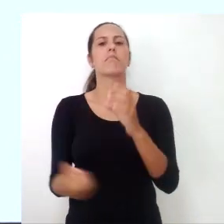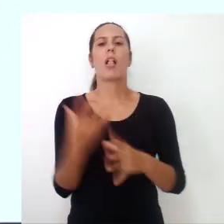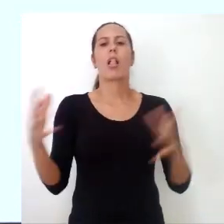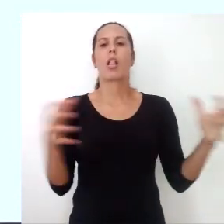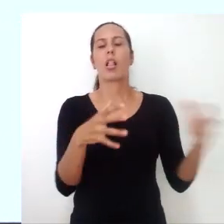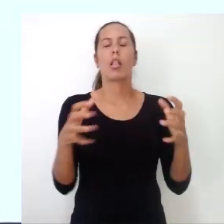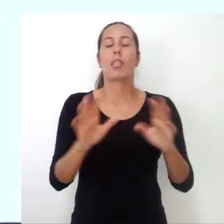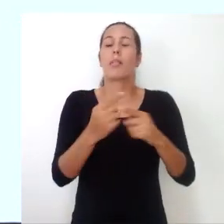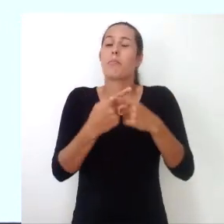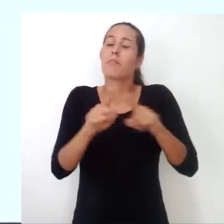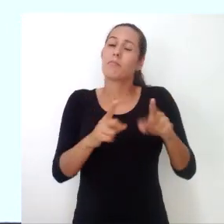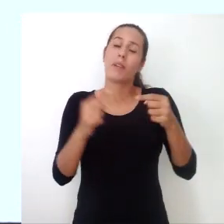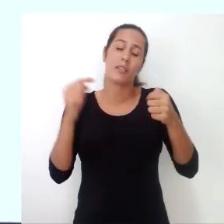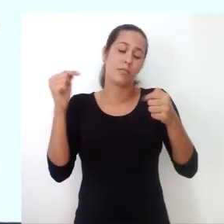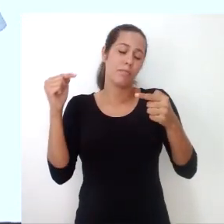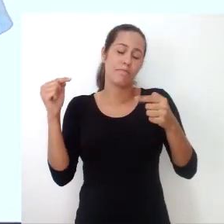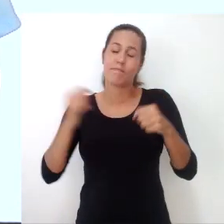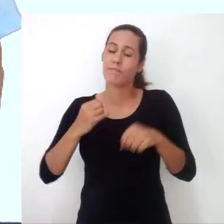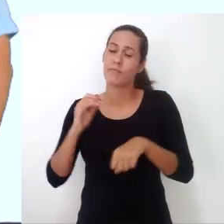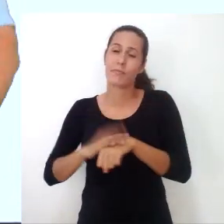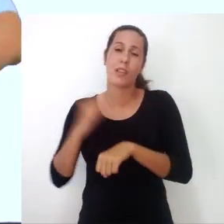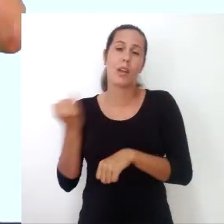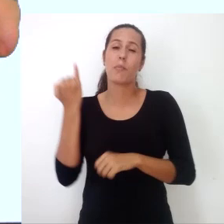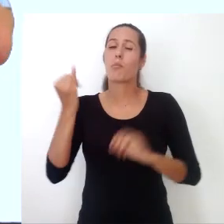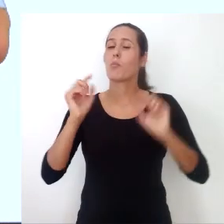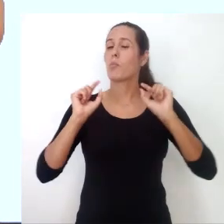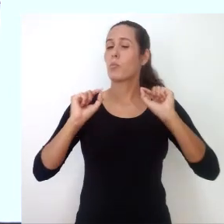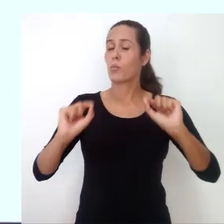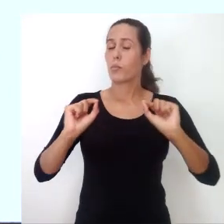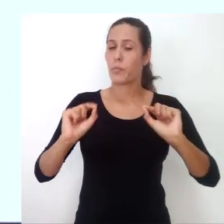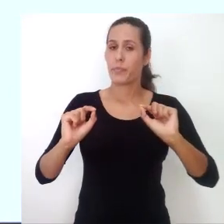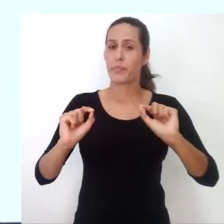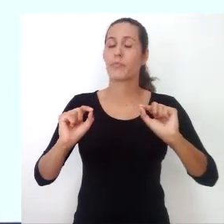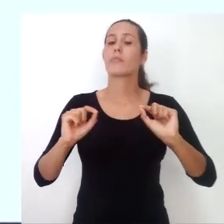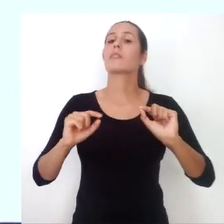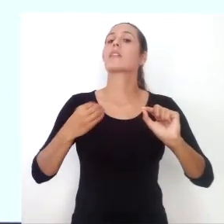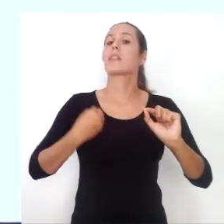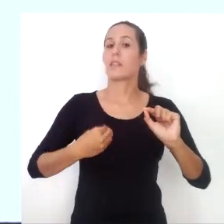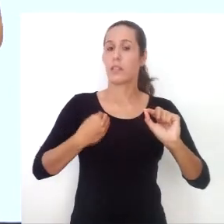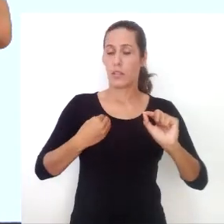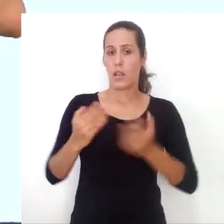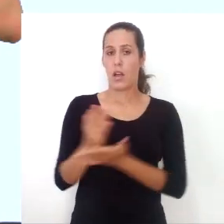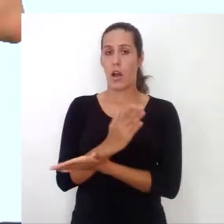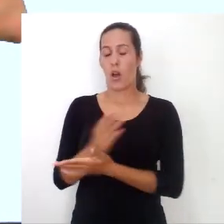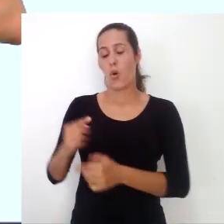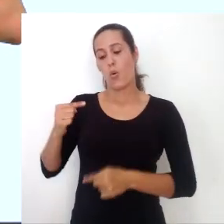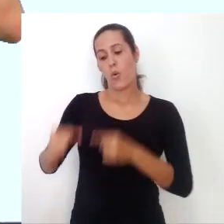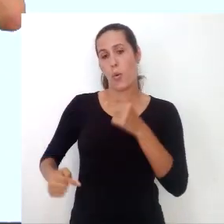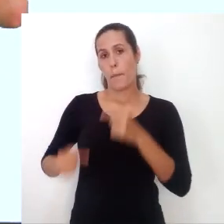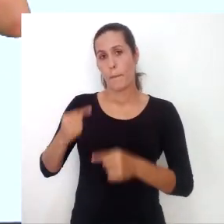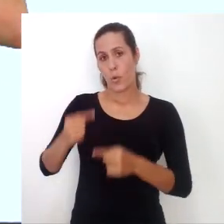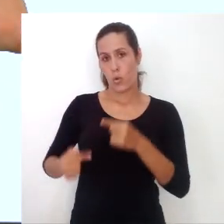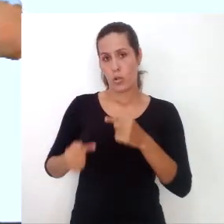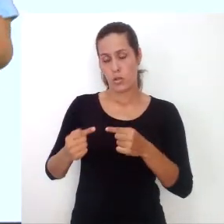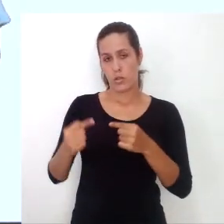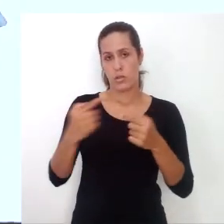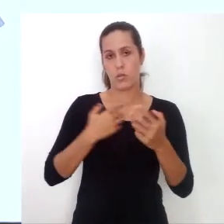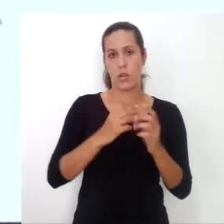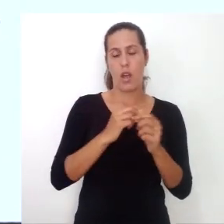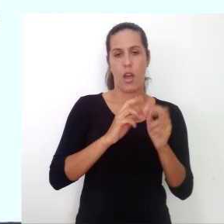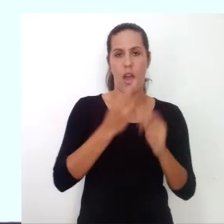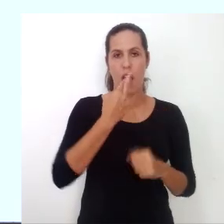ressaltar, destacar o seguinte ponto. Vejam só, existem fatores políticos, muitas vezes, por detrás